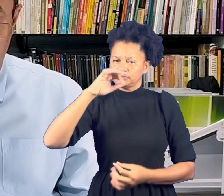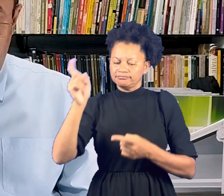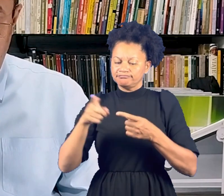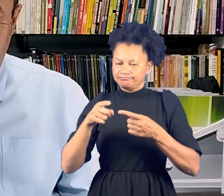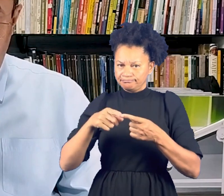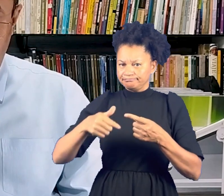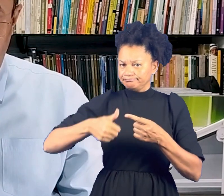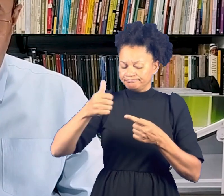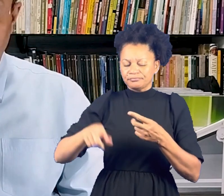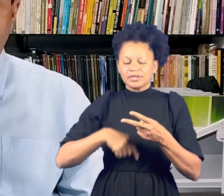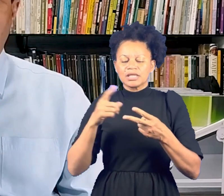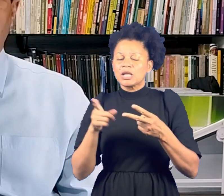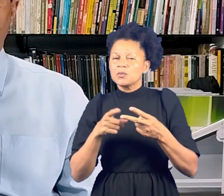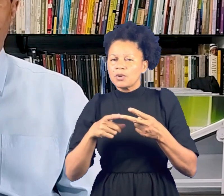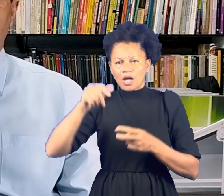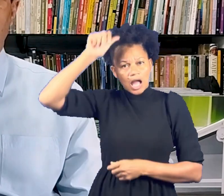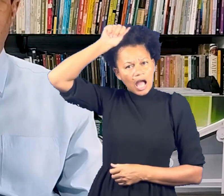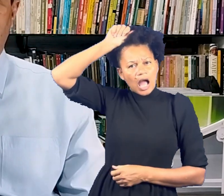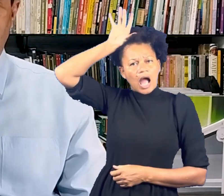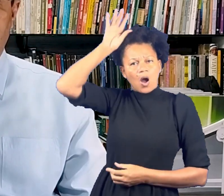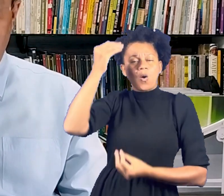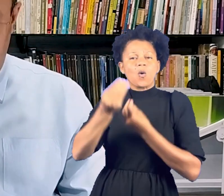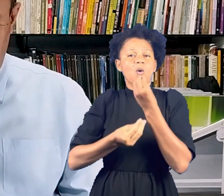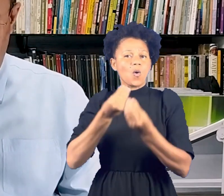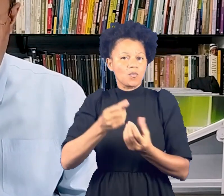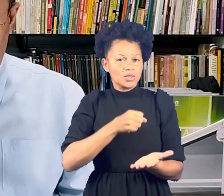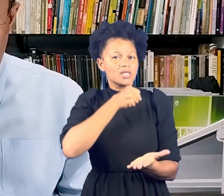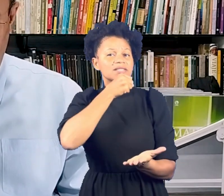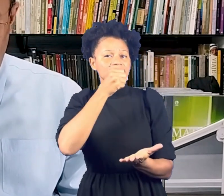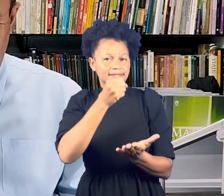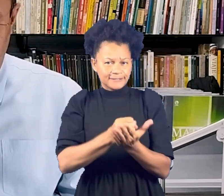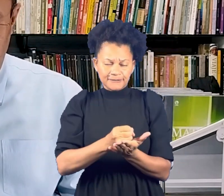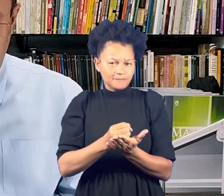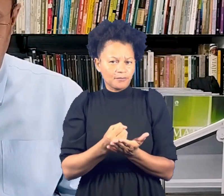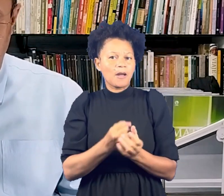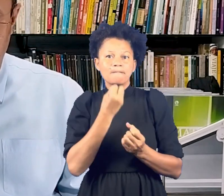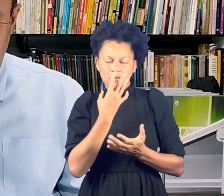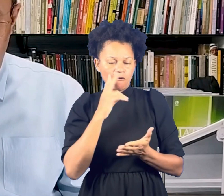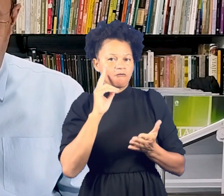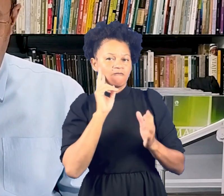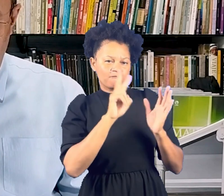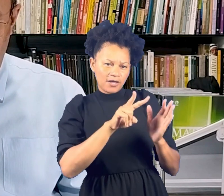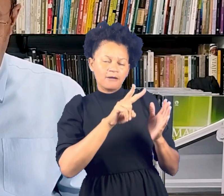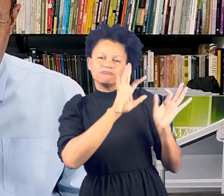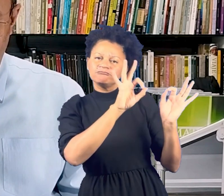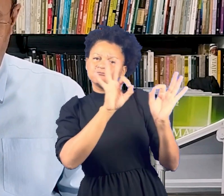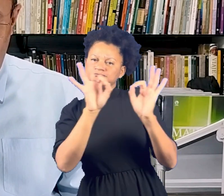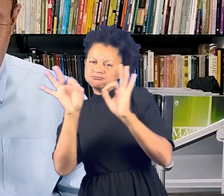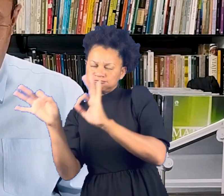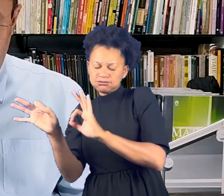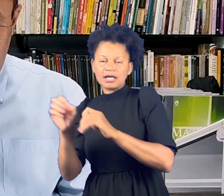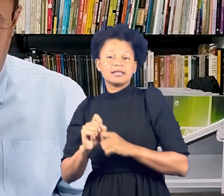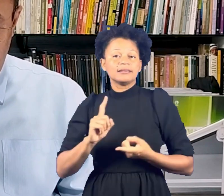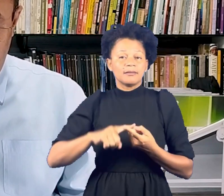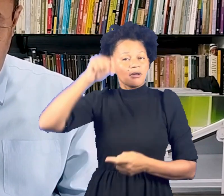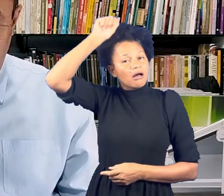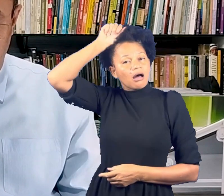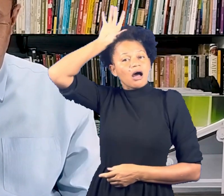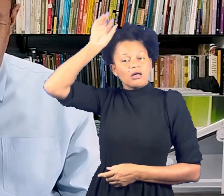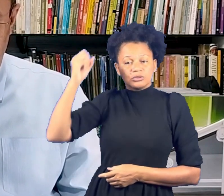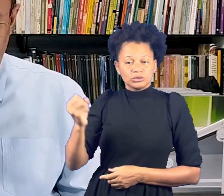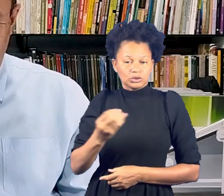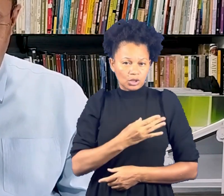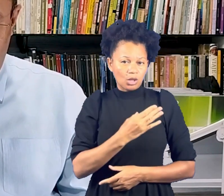lição. A segunda, o avivamento no Antigo Testamento, vale a pena conferir. O avivamento no Novo